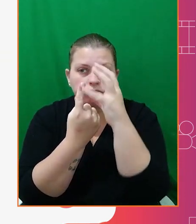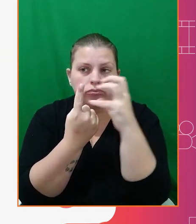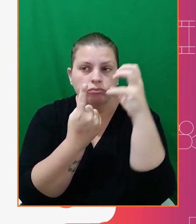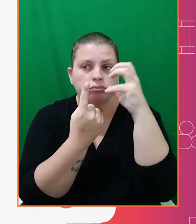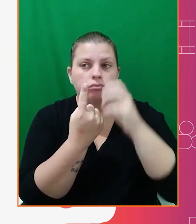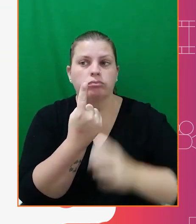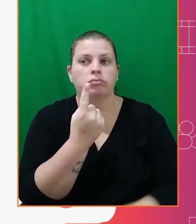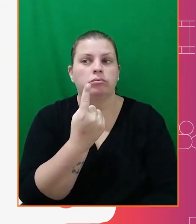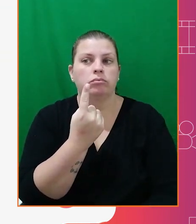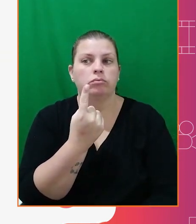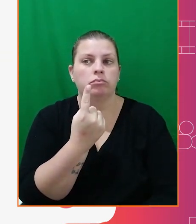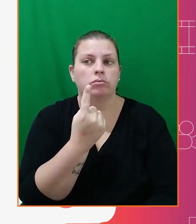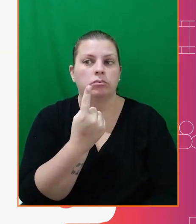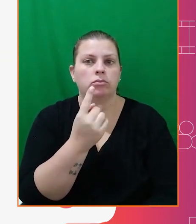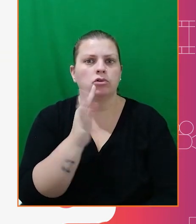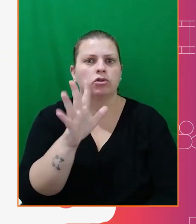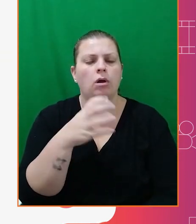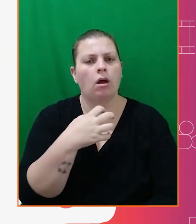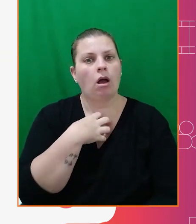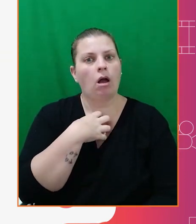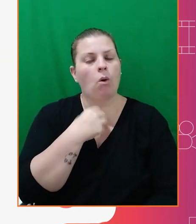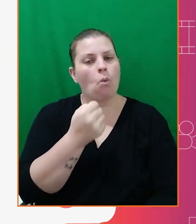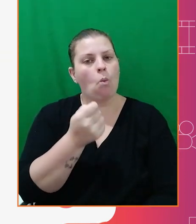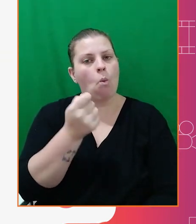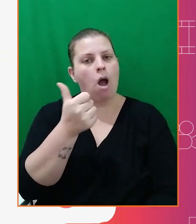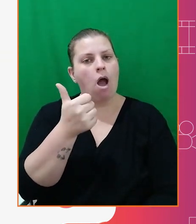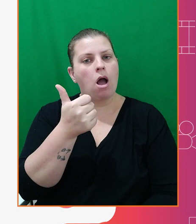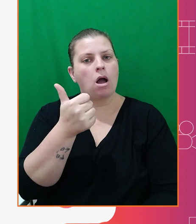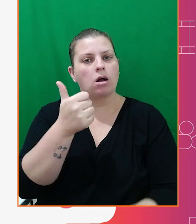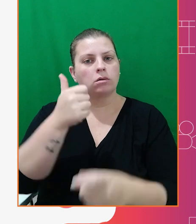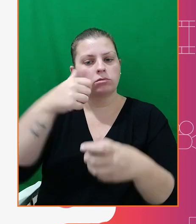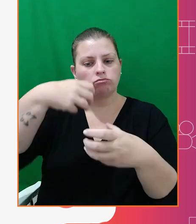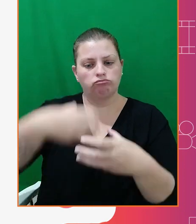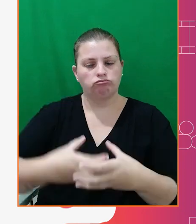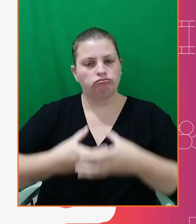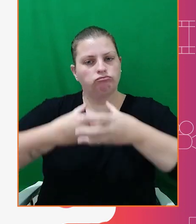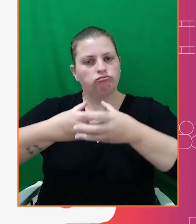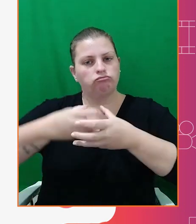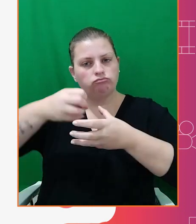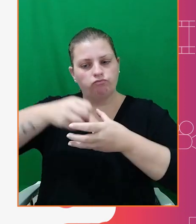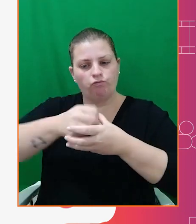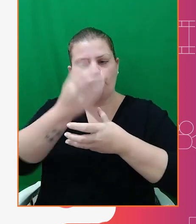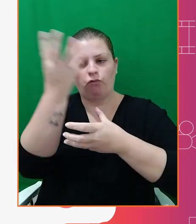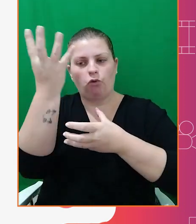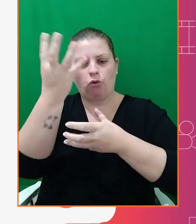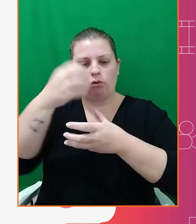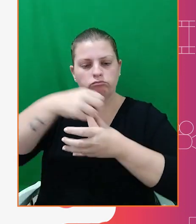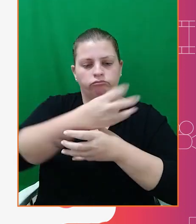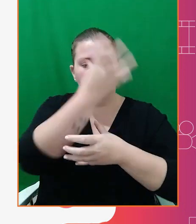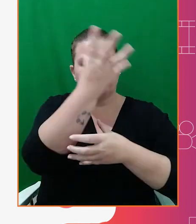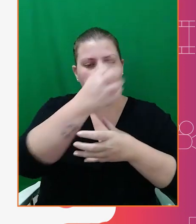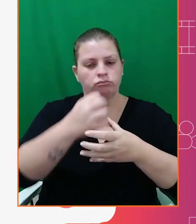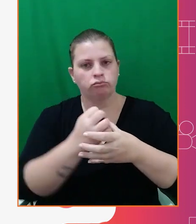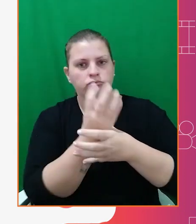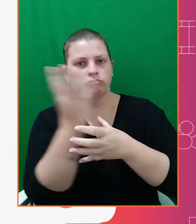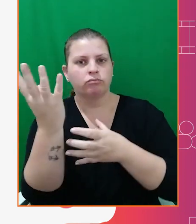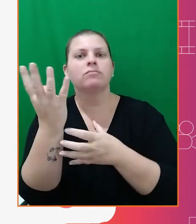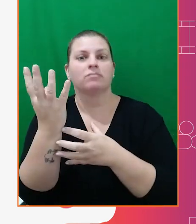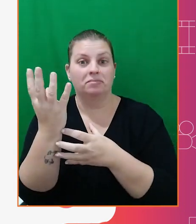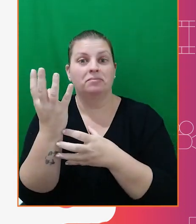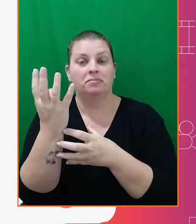eu já tenho a sensação de quase que um buquê de flor ou um ramalhete. Aqui eu também posso trazer a sensação